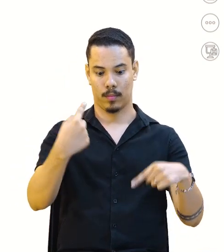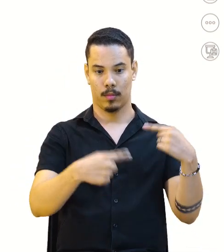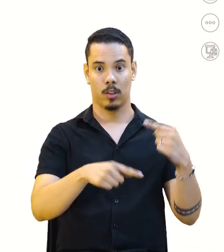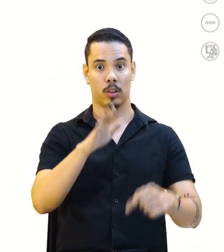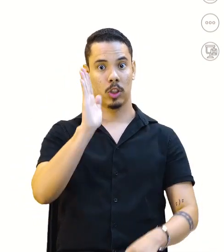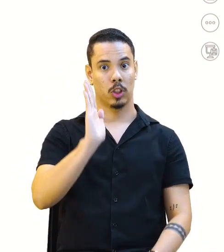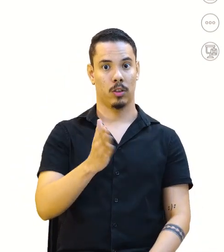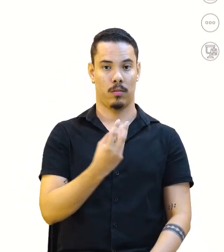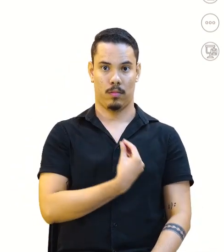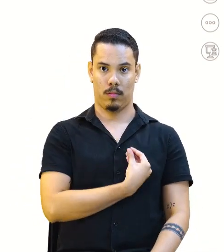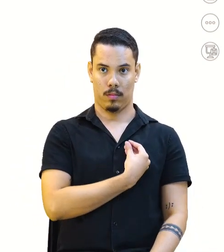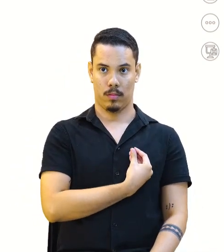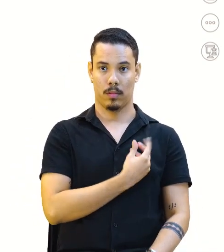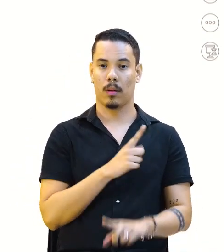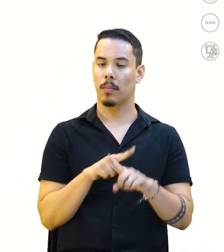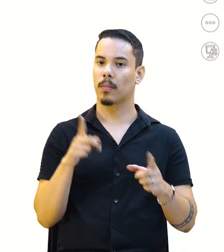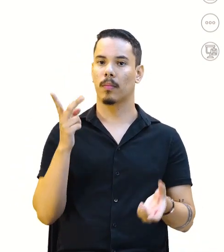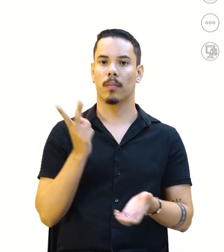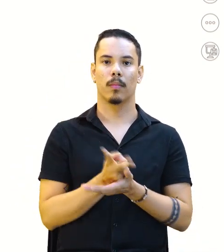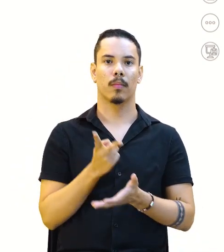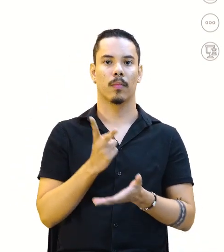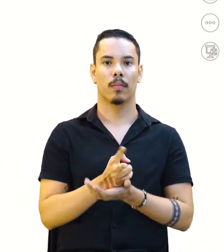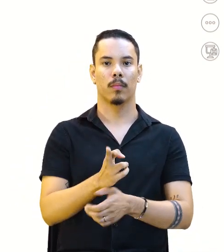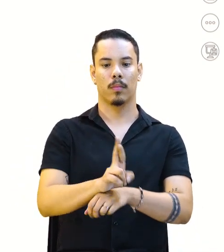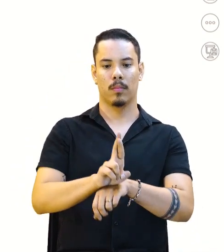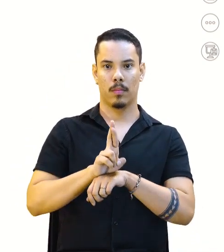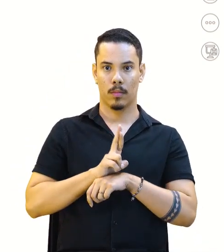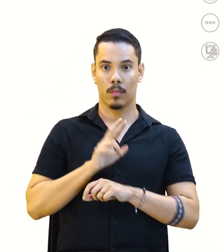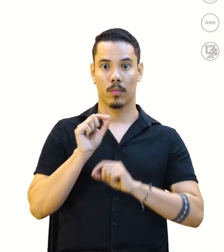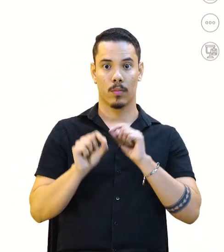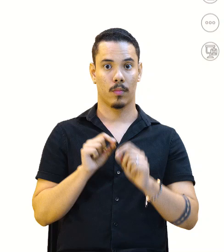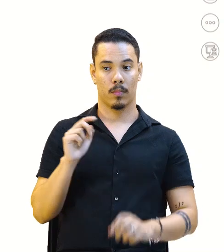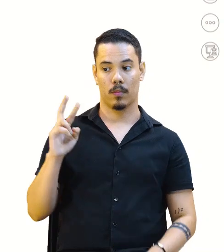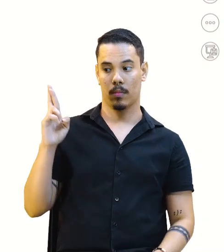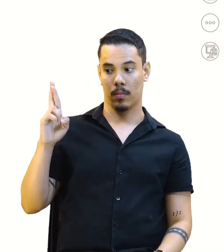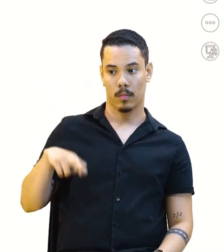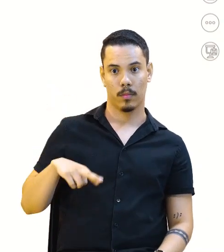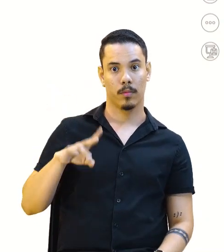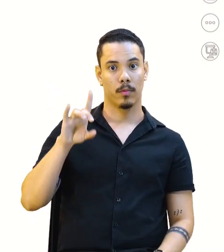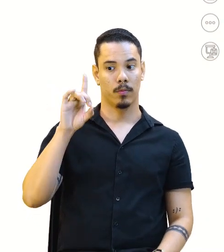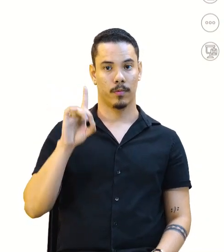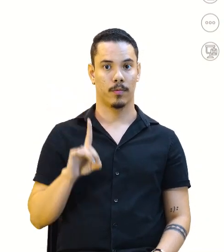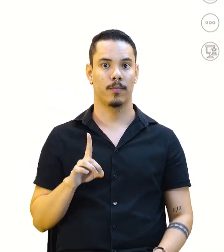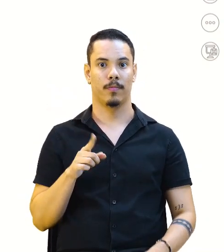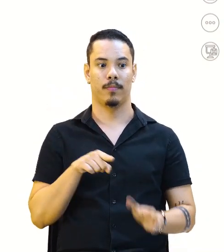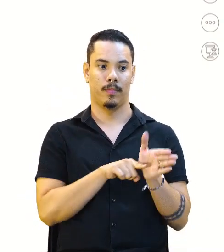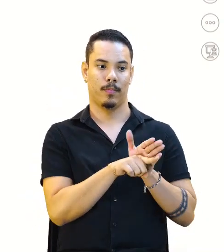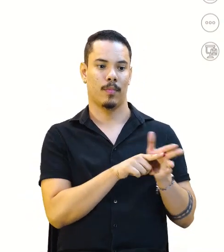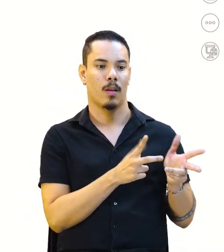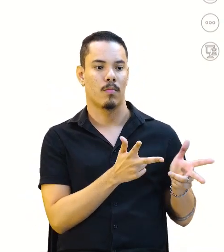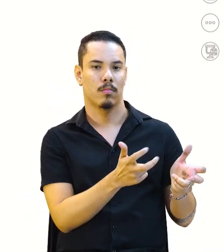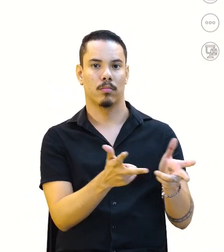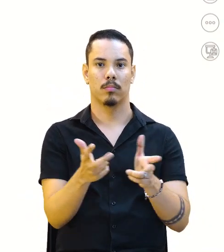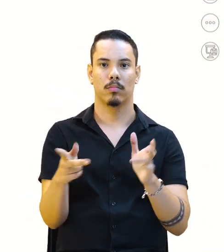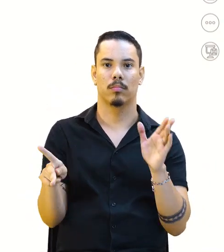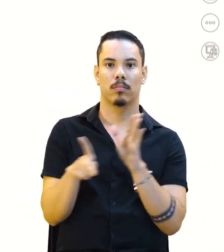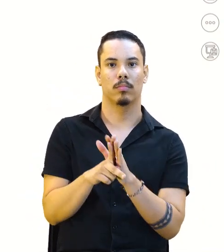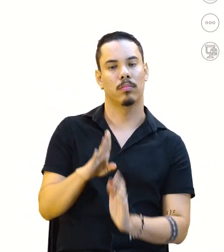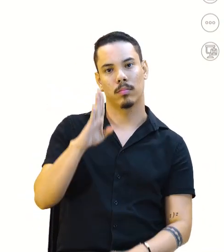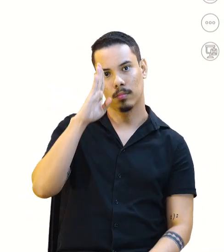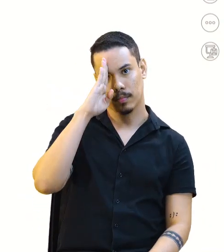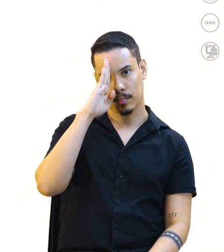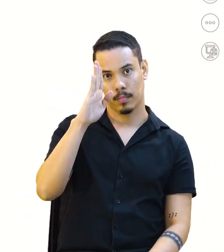existentes, mas sempre reservando à razão o direito de investigar aqueles princípios, até mesmo